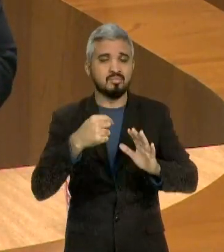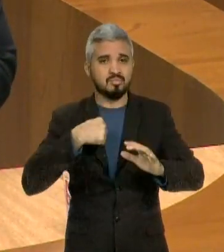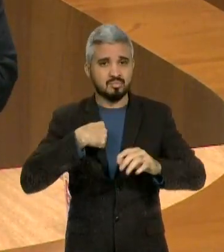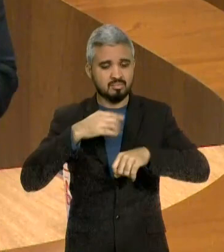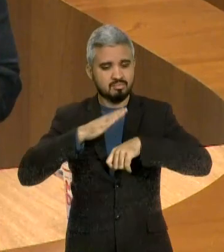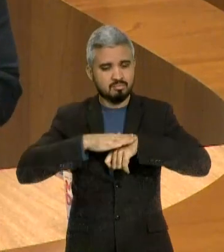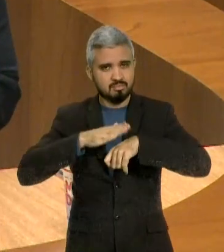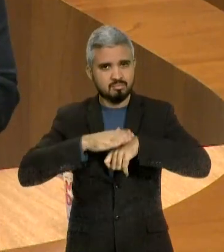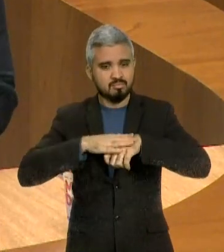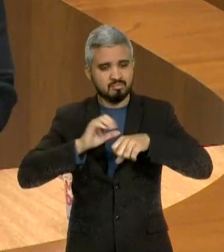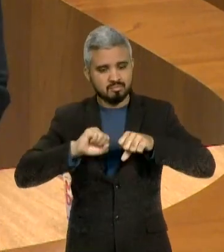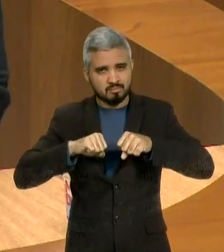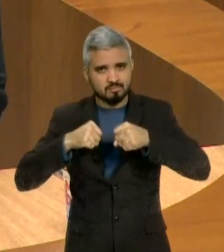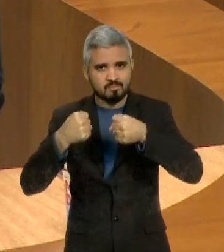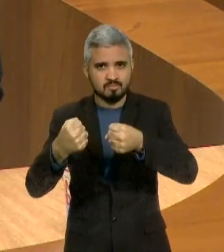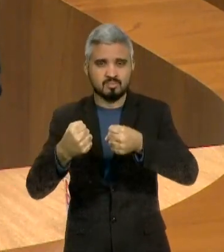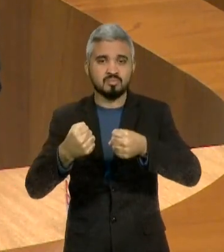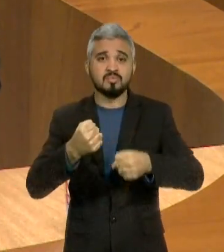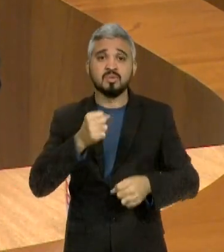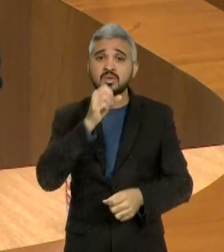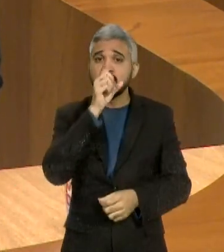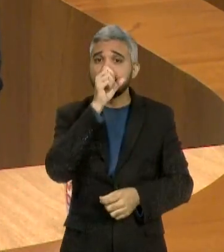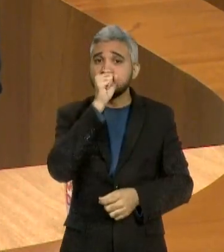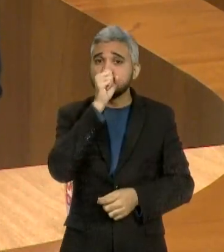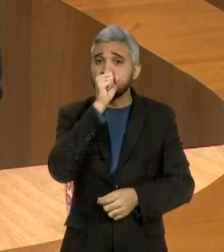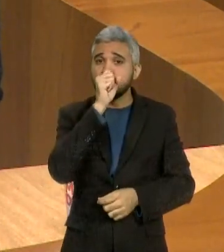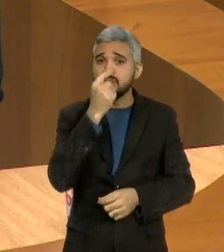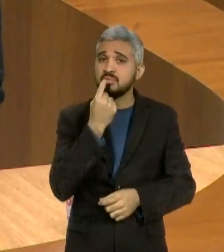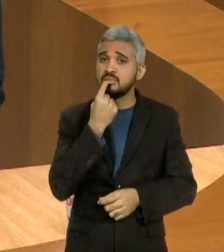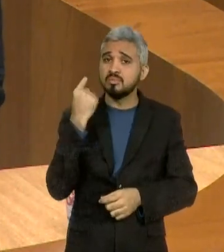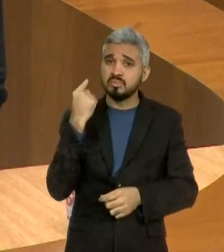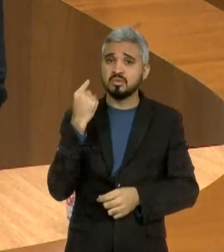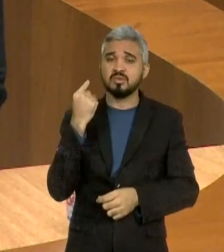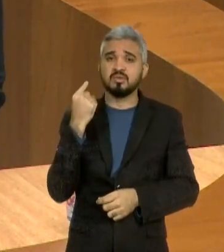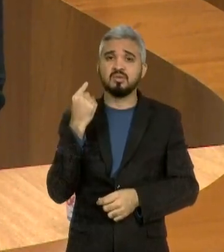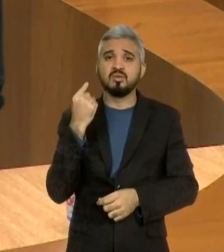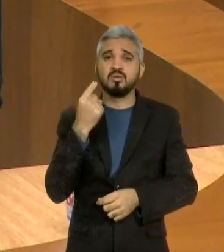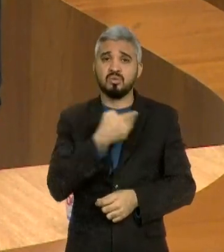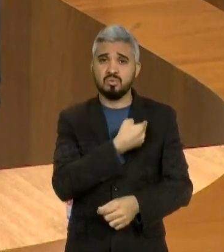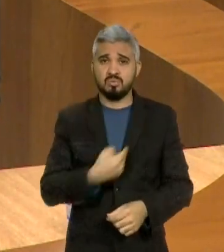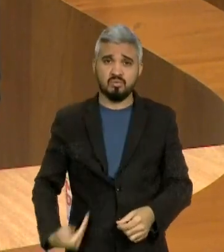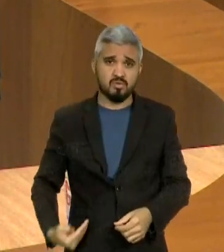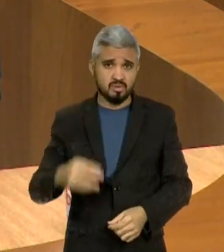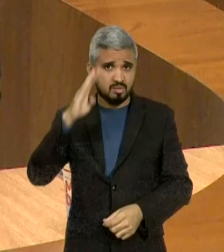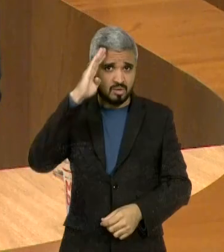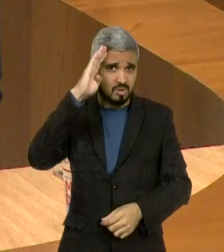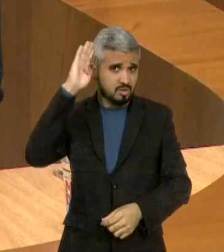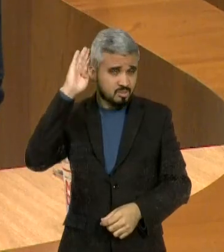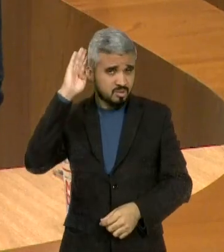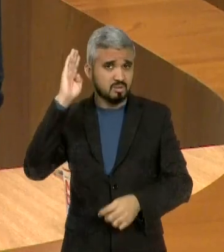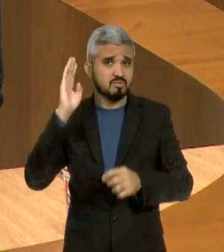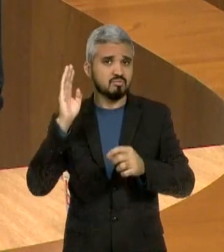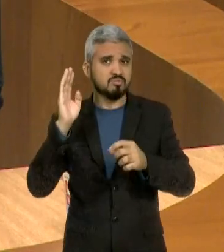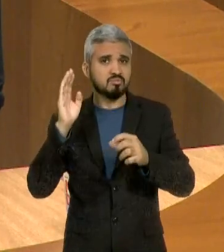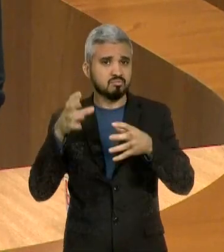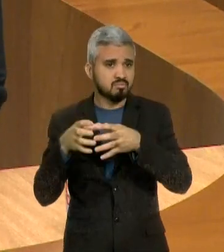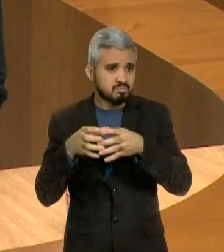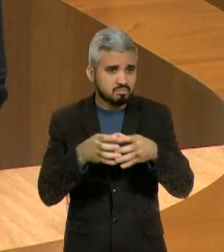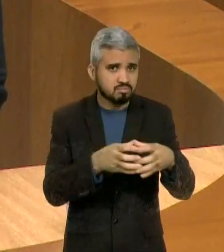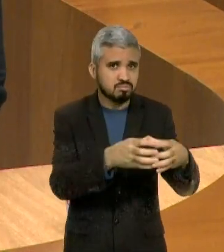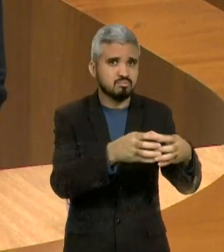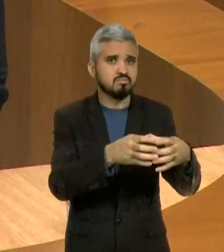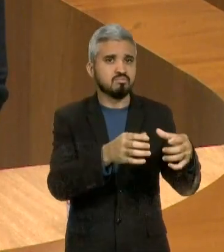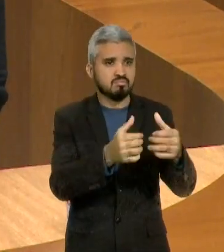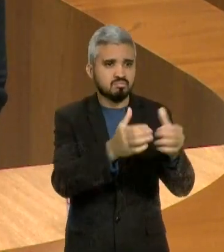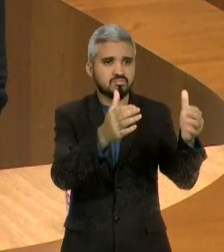no sábado agora, com a presença do nosso governador Carlos Brandão, foi inaugurado diversas obras, e uma das nossas